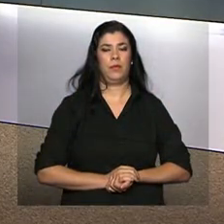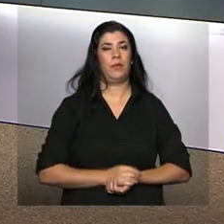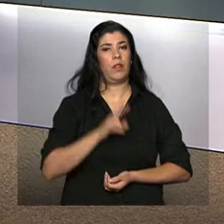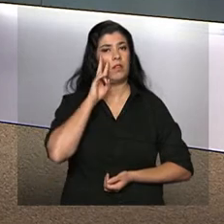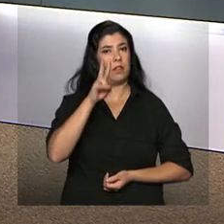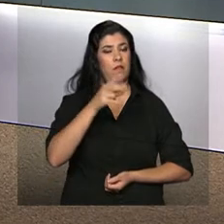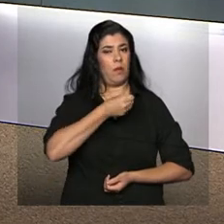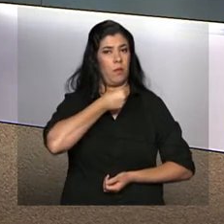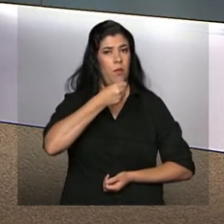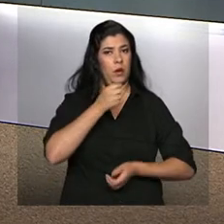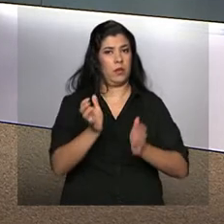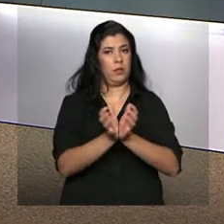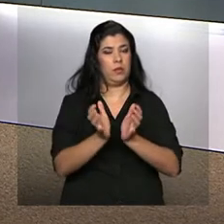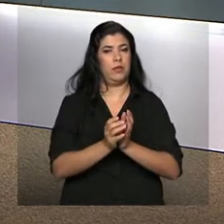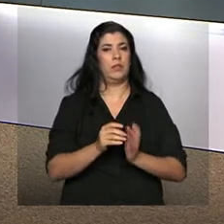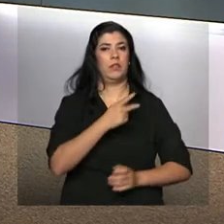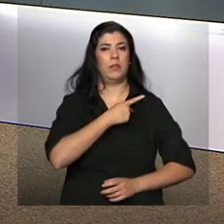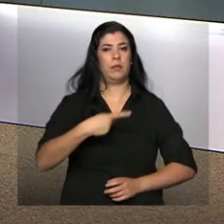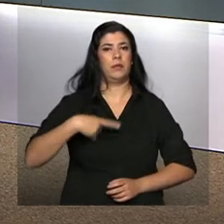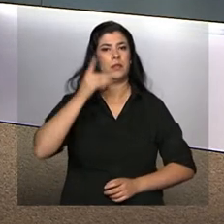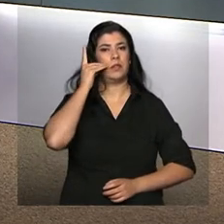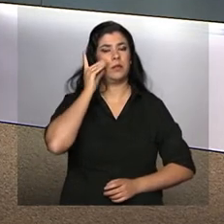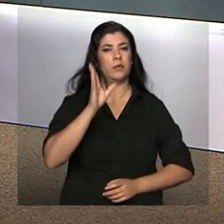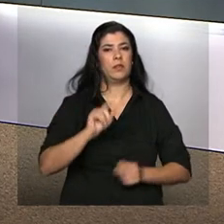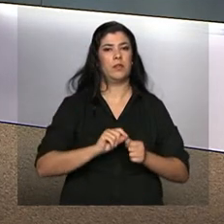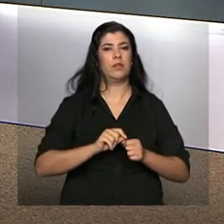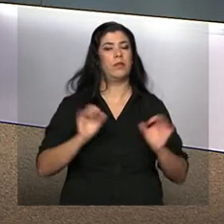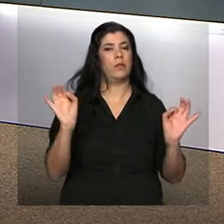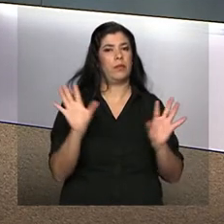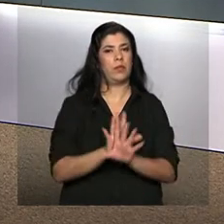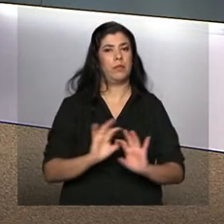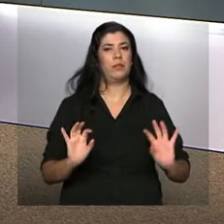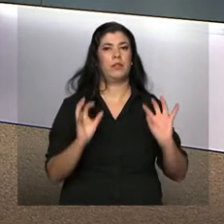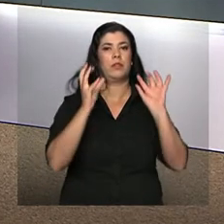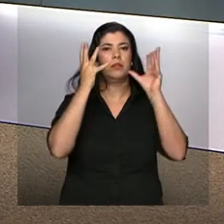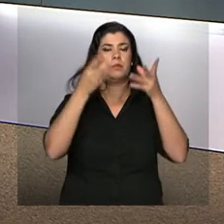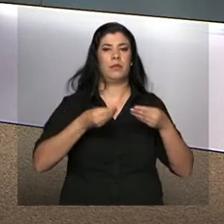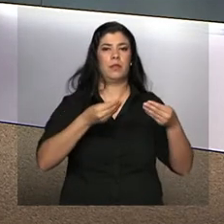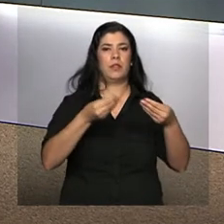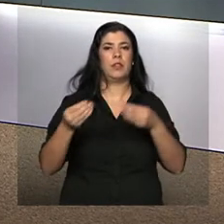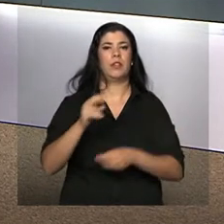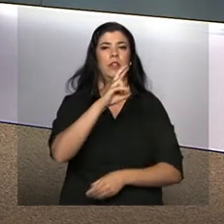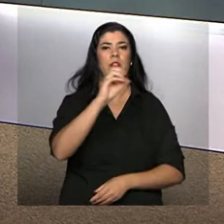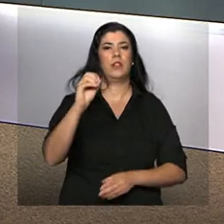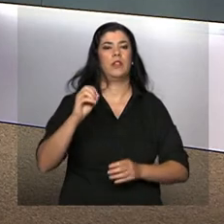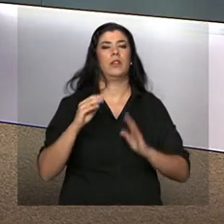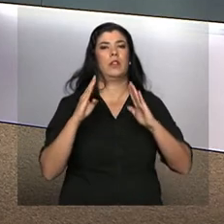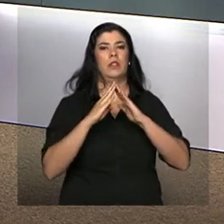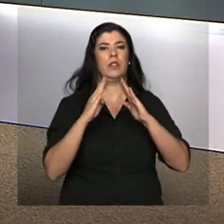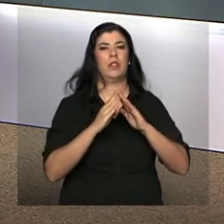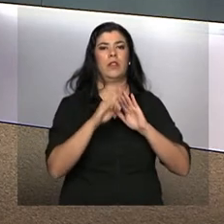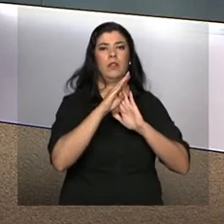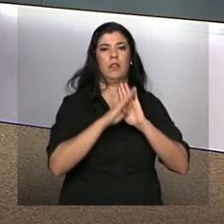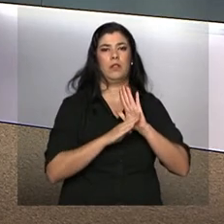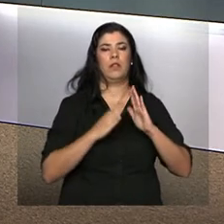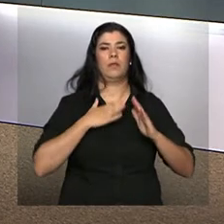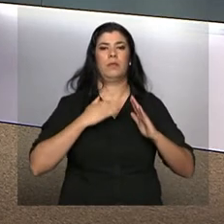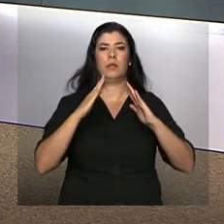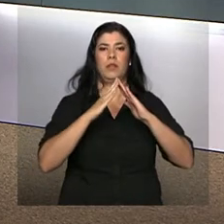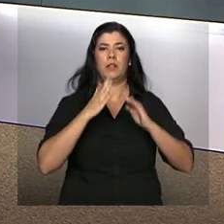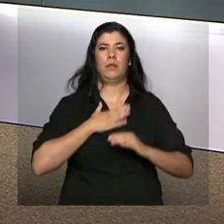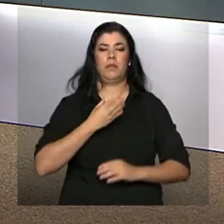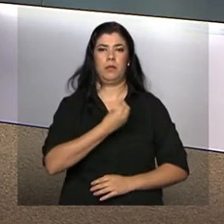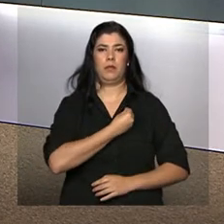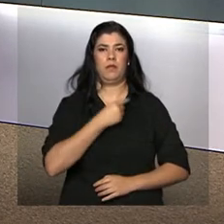Essa foi a entrevista coletiva concedida pela presidenta Dilma após a cerimônia de entrega de 500 residências pelo programa Minha Casa Minha